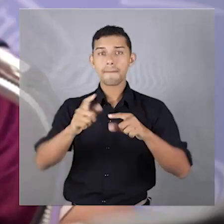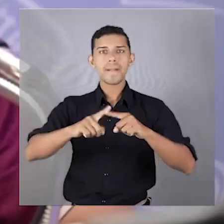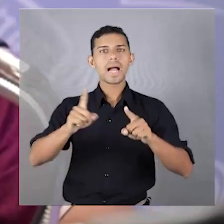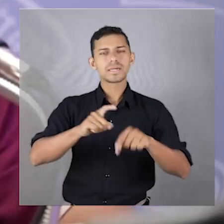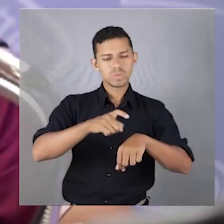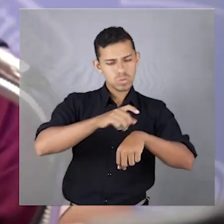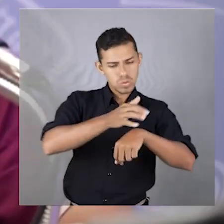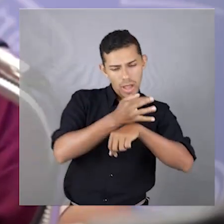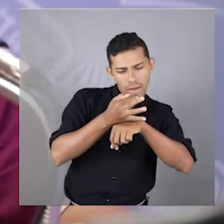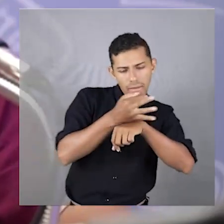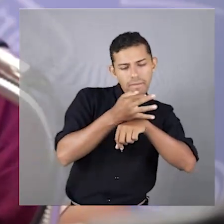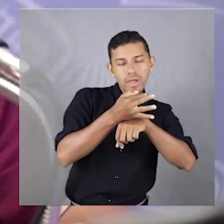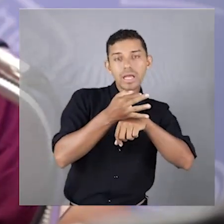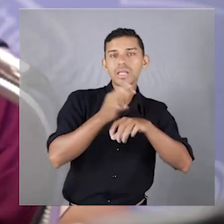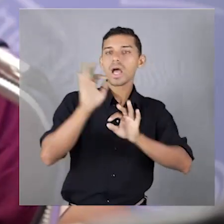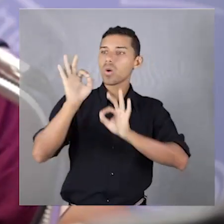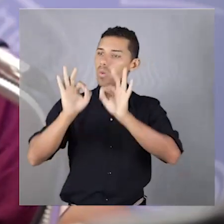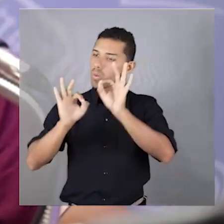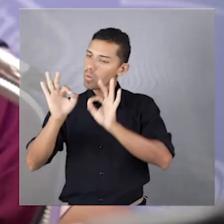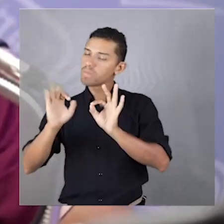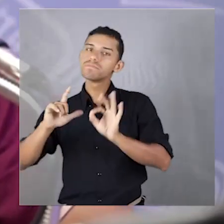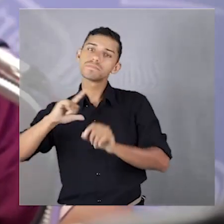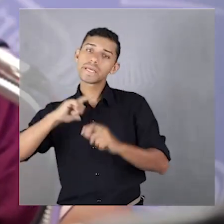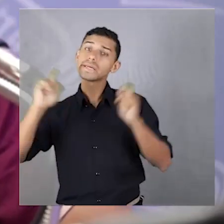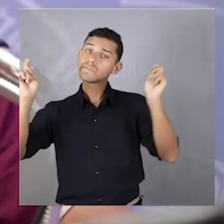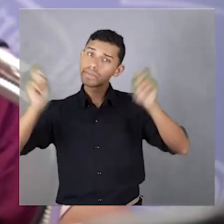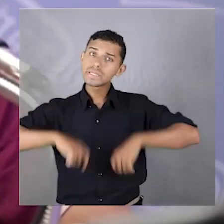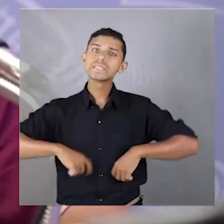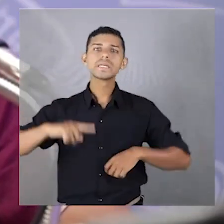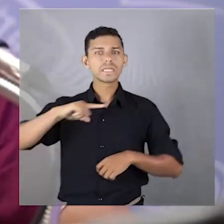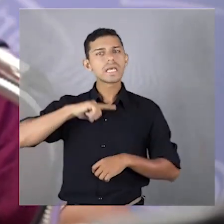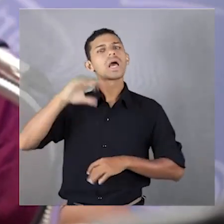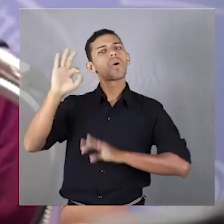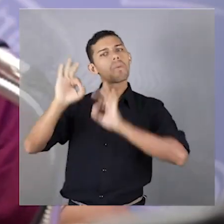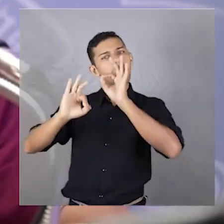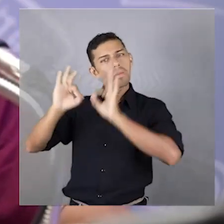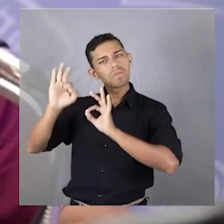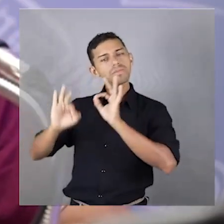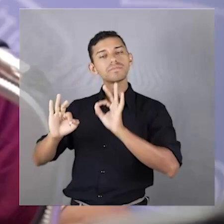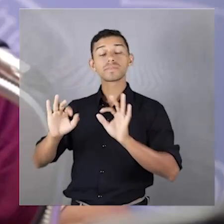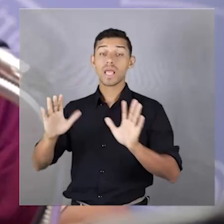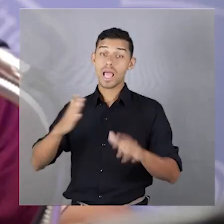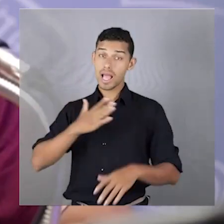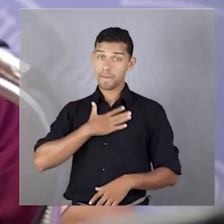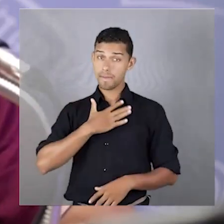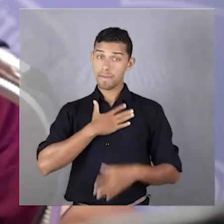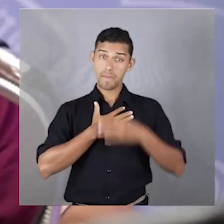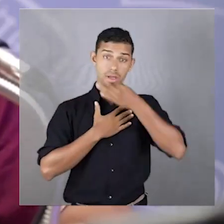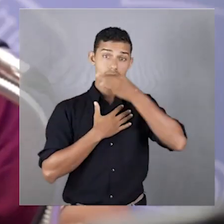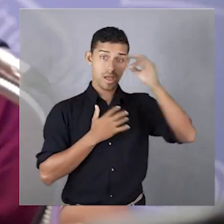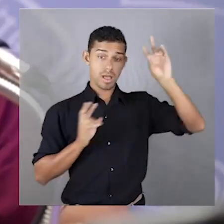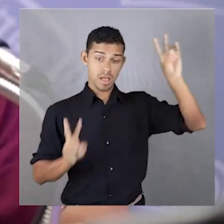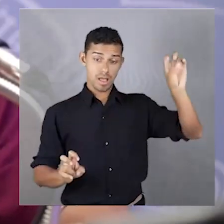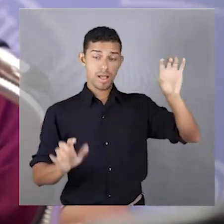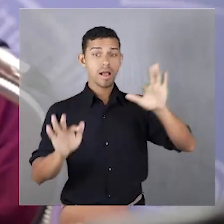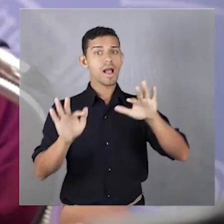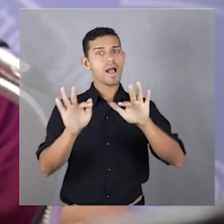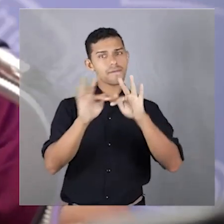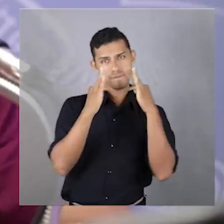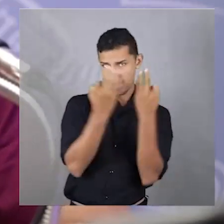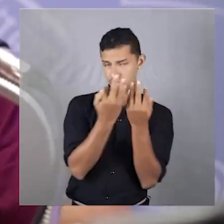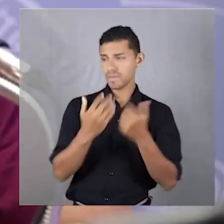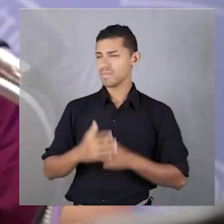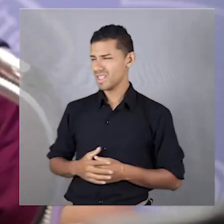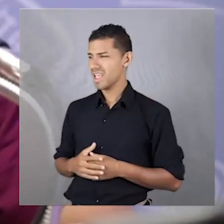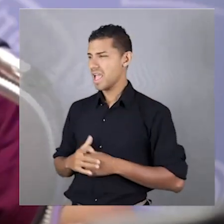férias é importante que a gente tenha um pouquinho de organização. Porque um dizer da minha família é que quem muito dorme,